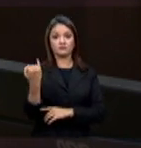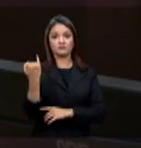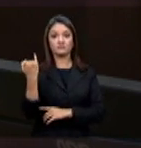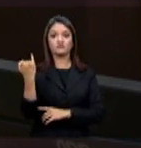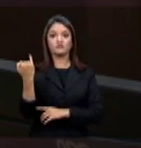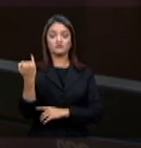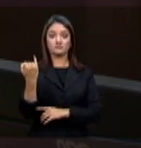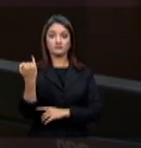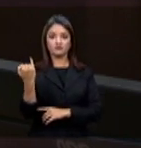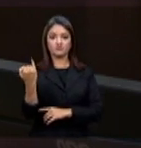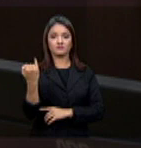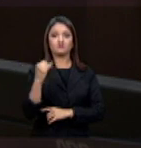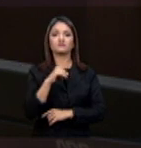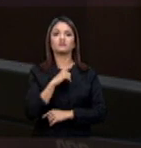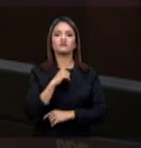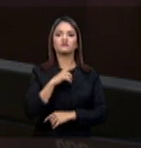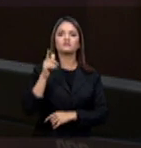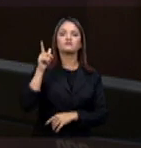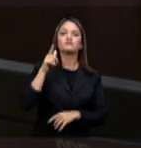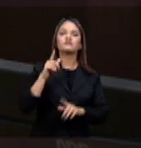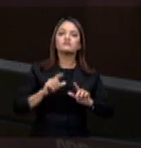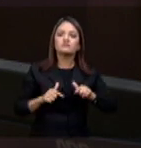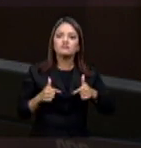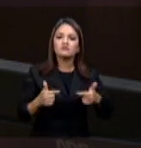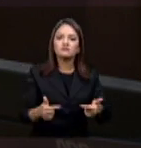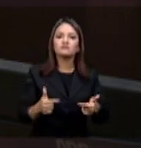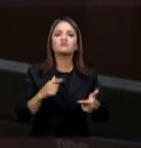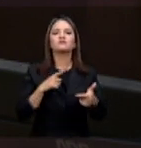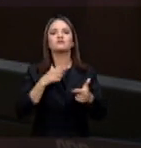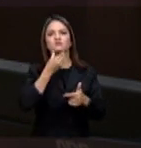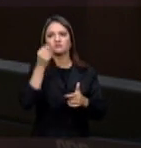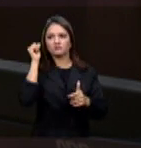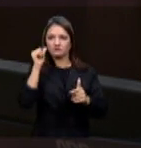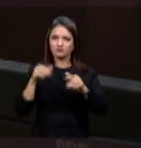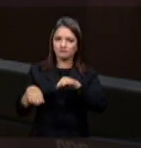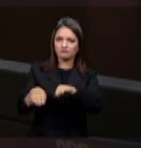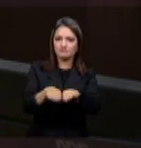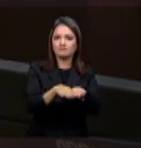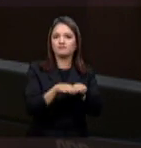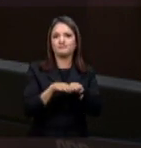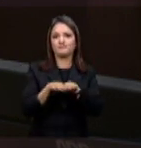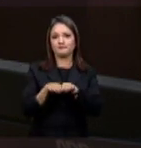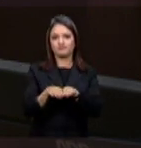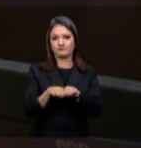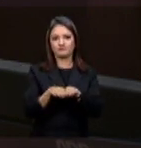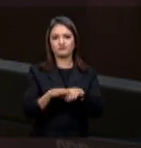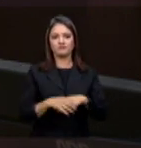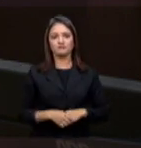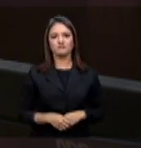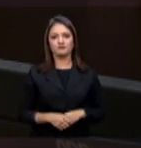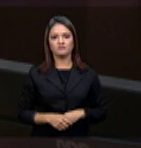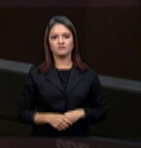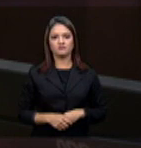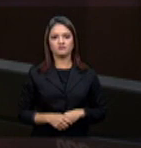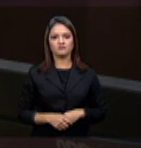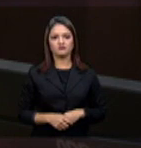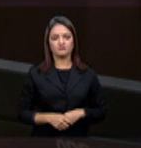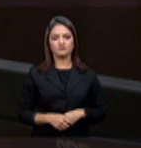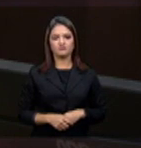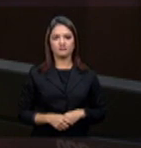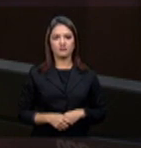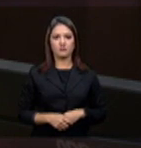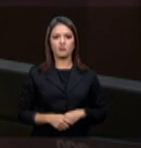na busca e na implementação da igualdade de gênero e Eu a faço aqui antes